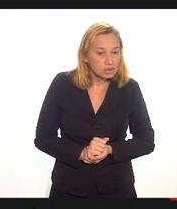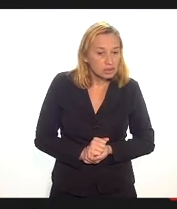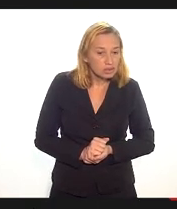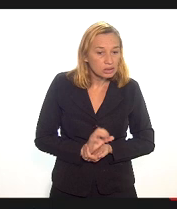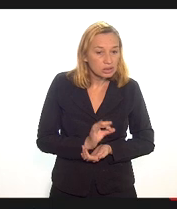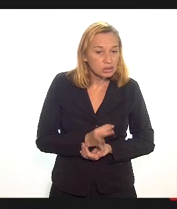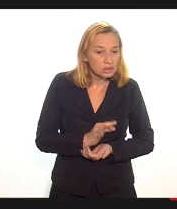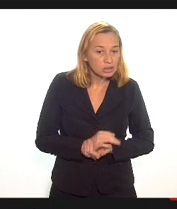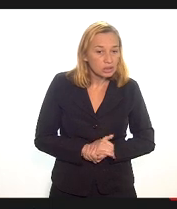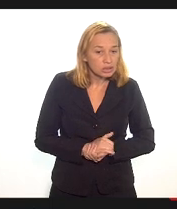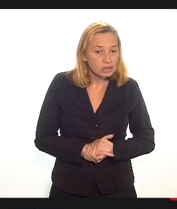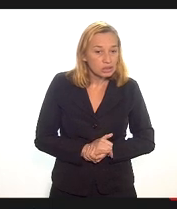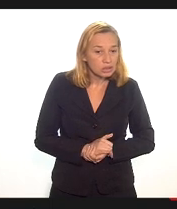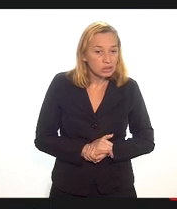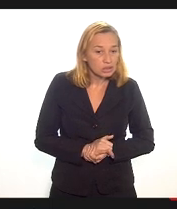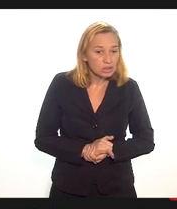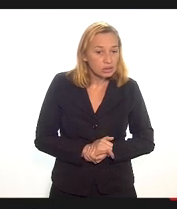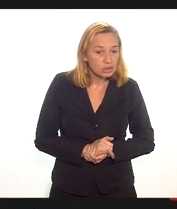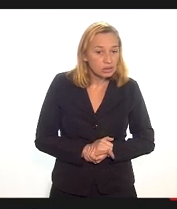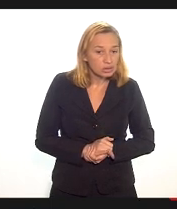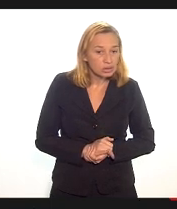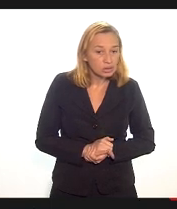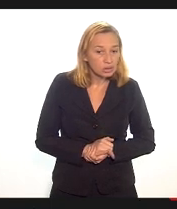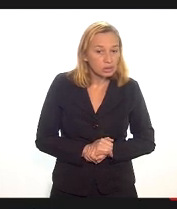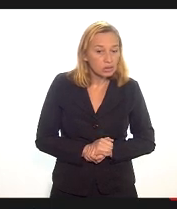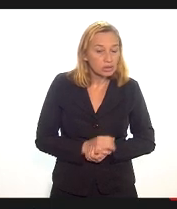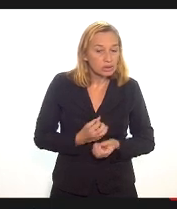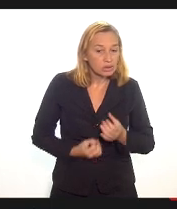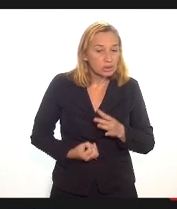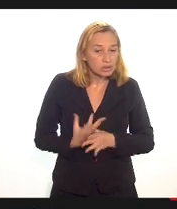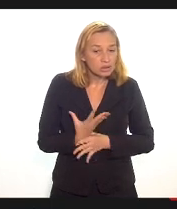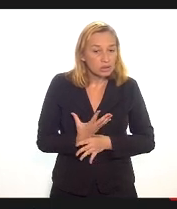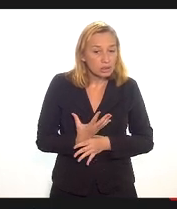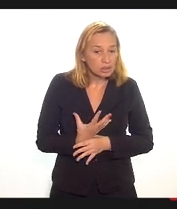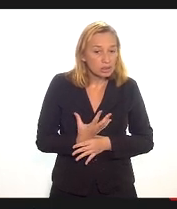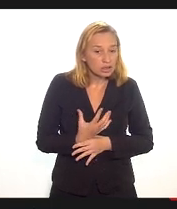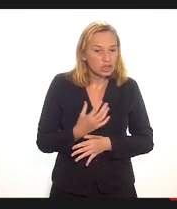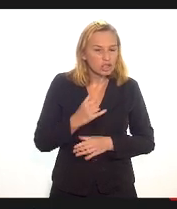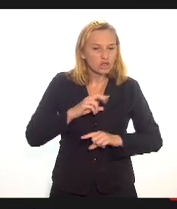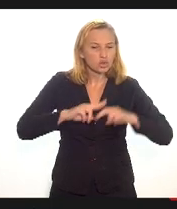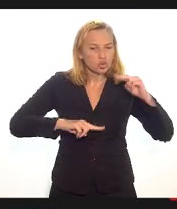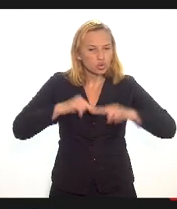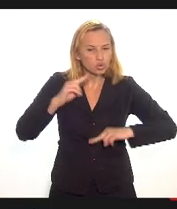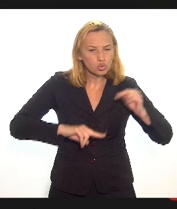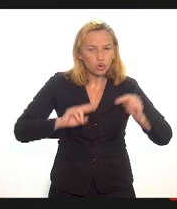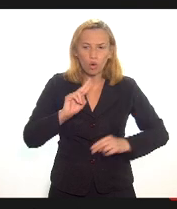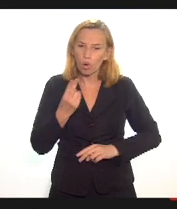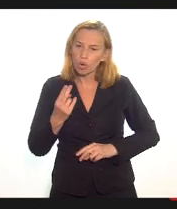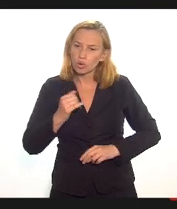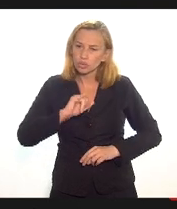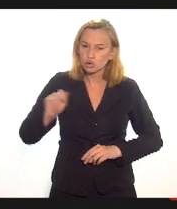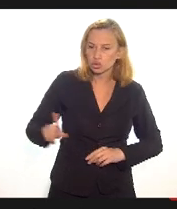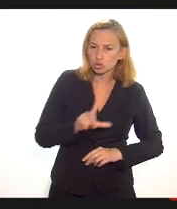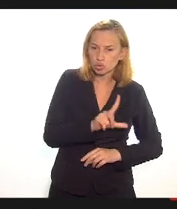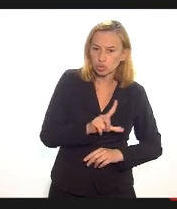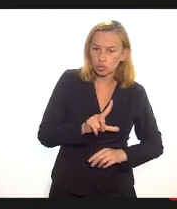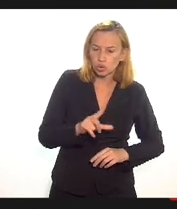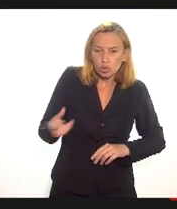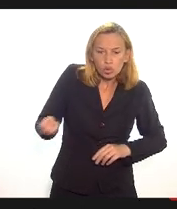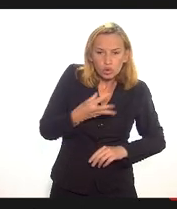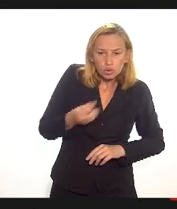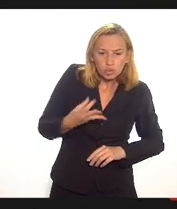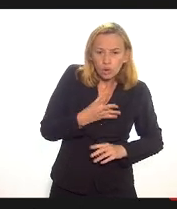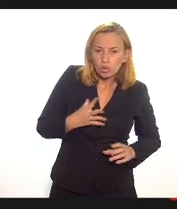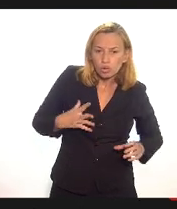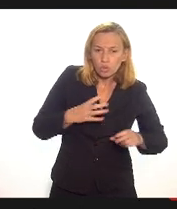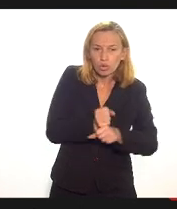afinco, está sendo construído, eu acho que deve entrar em junho ou julho, um marco legal, né, no